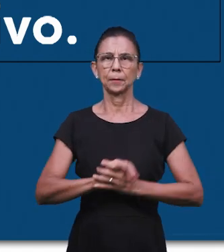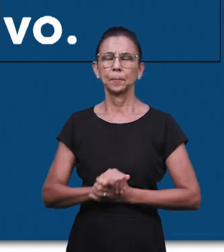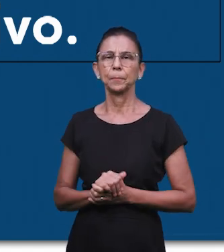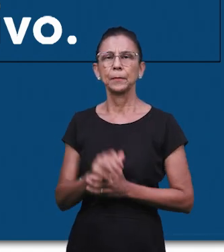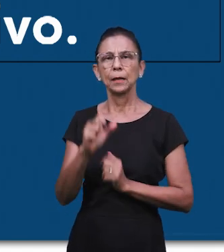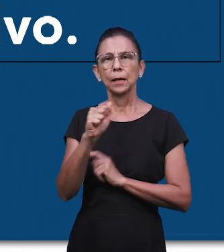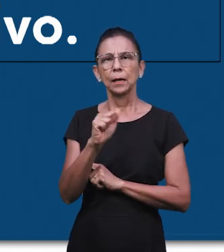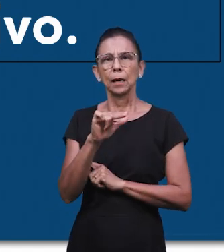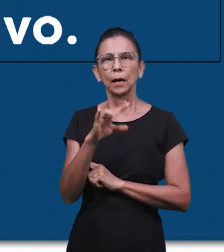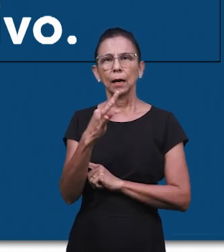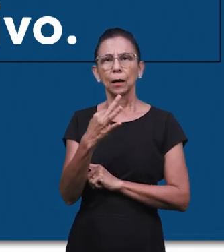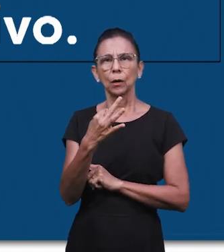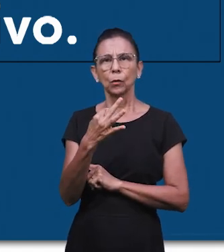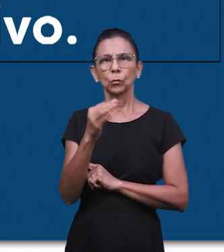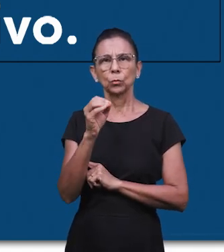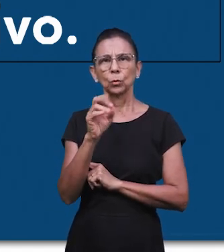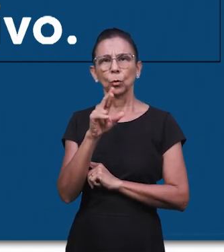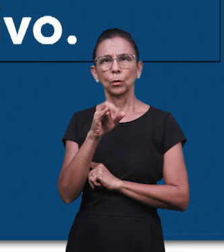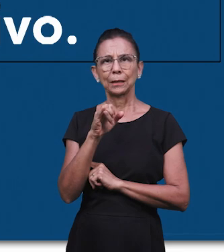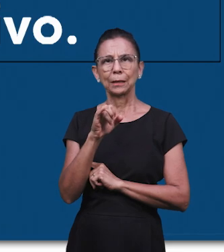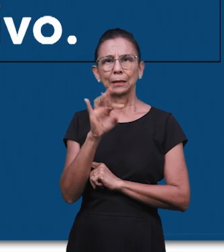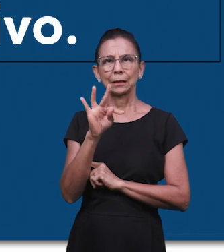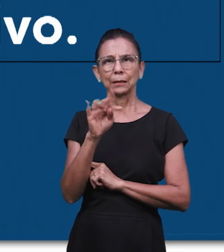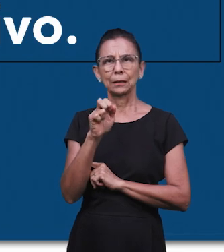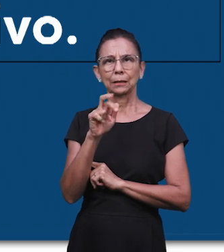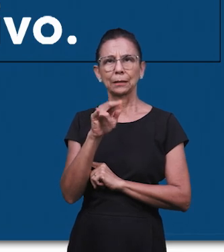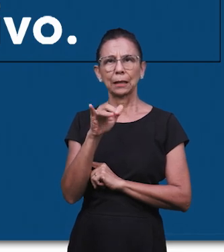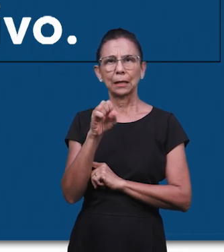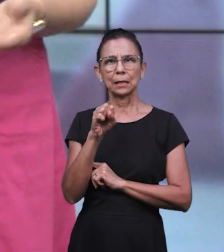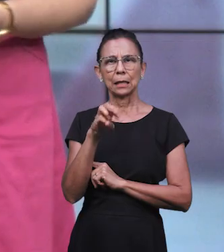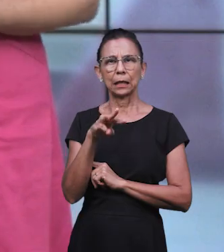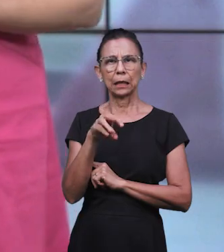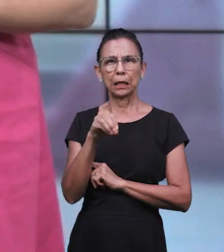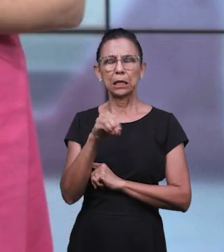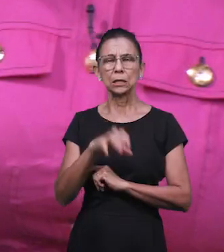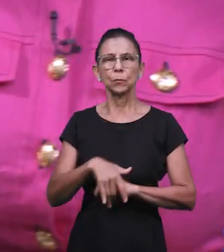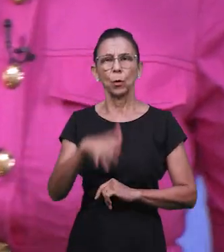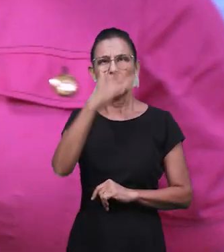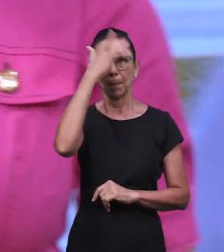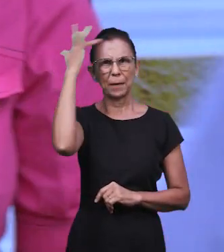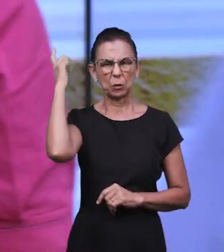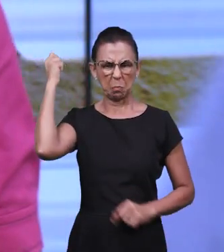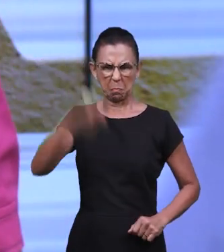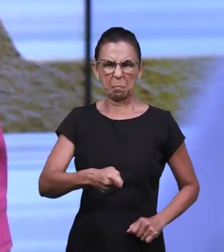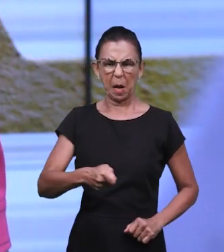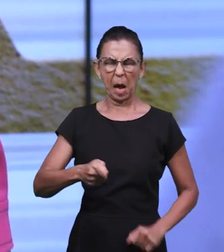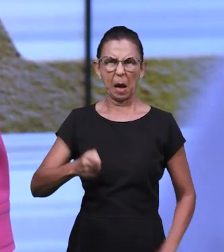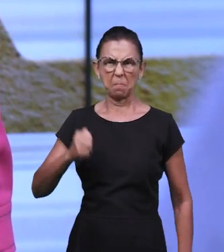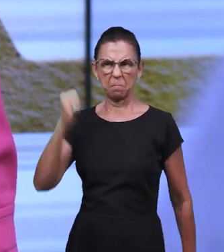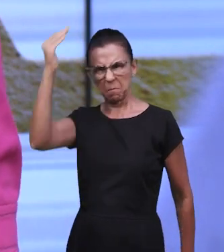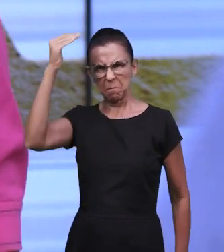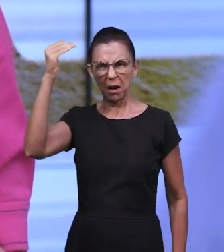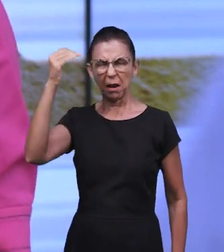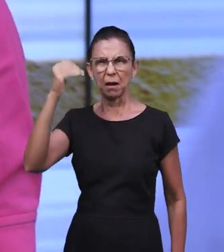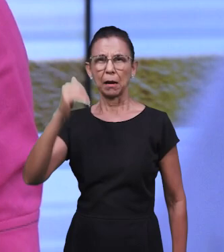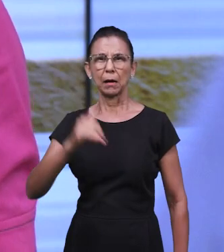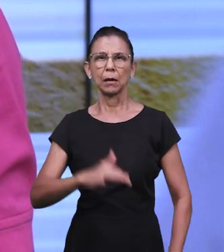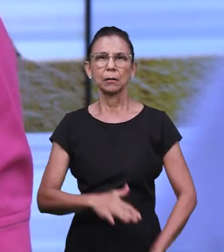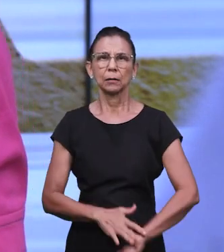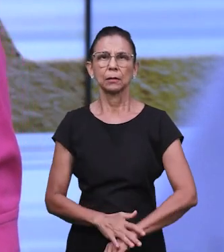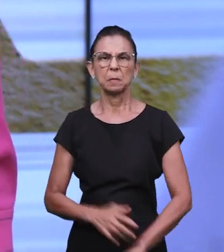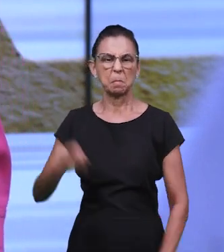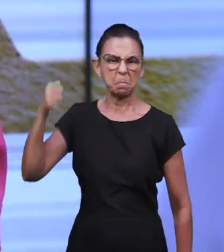de autoridade, é dominador, é impositivo. A partir da definição do dicionário, como